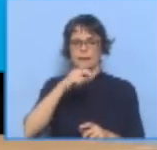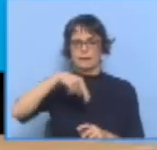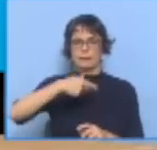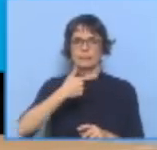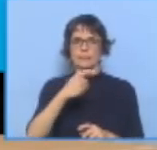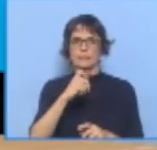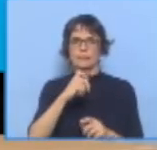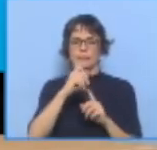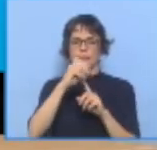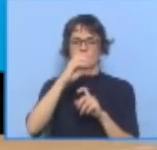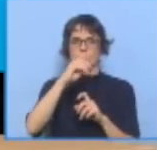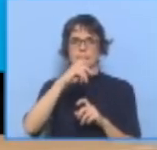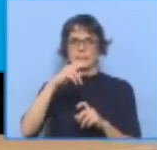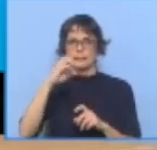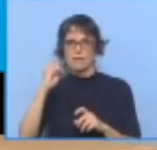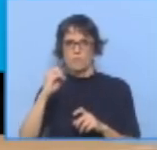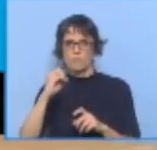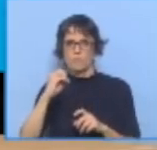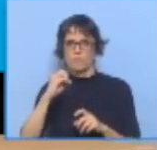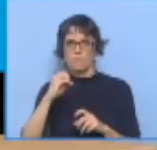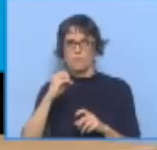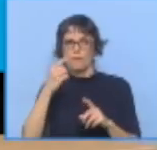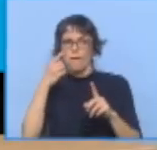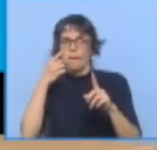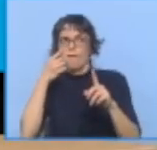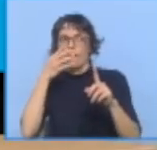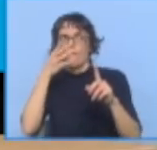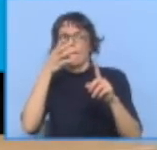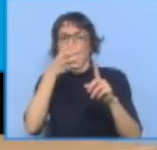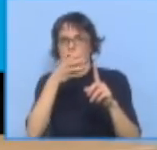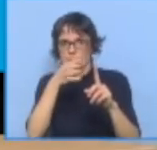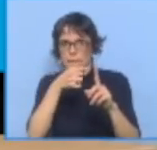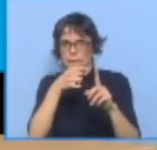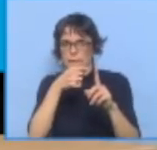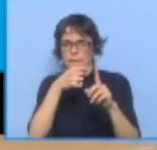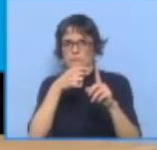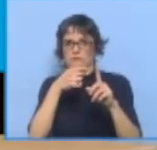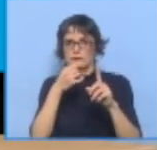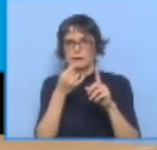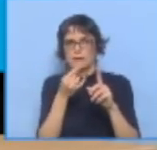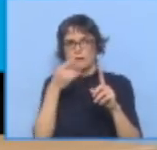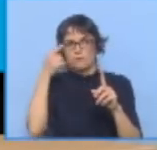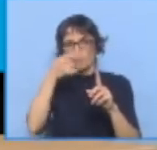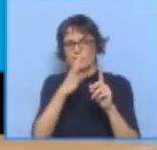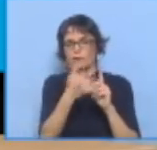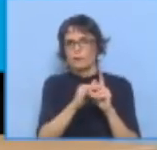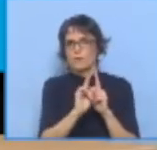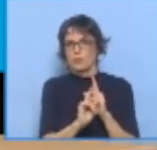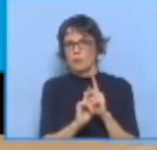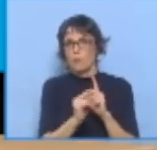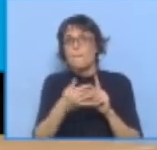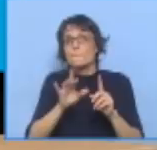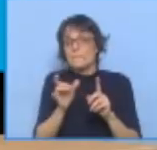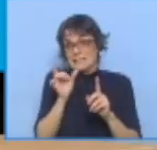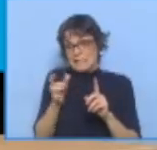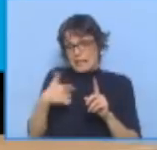ser necessariamente para o mal, embora na linguagem mais corrente, na acessão mais corrente, é de facto para a prática do